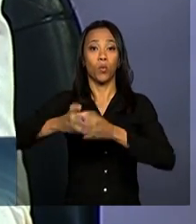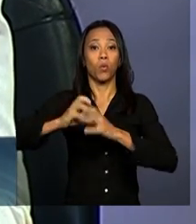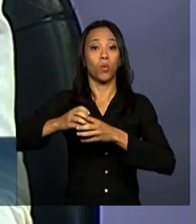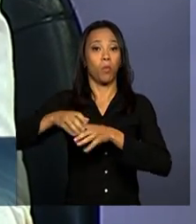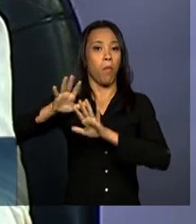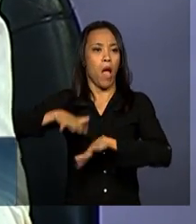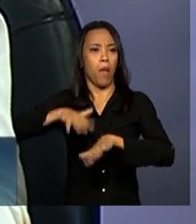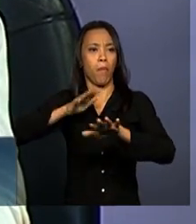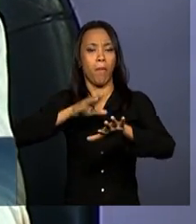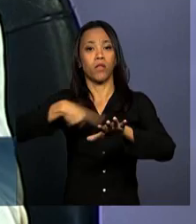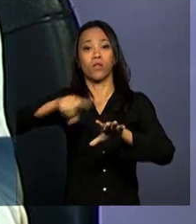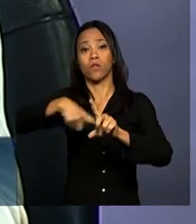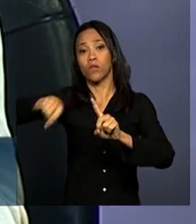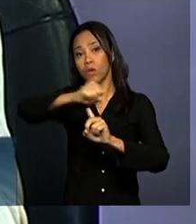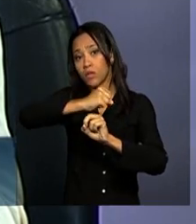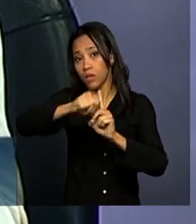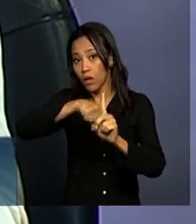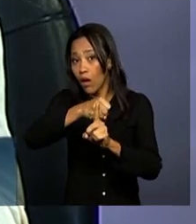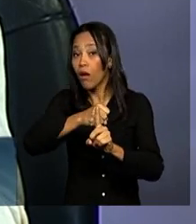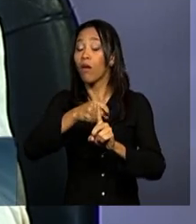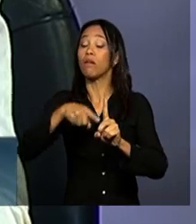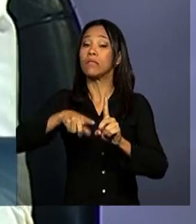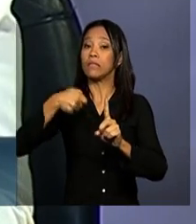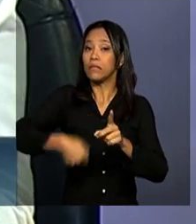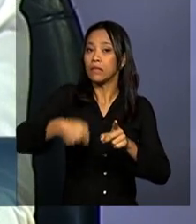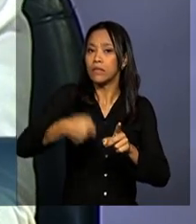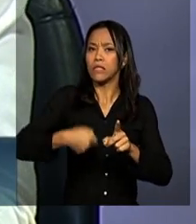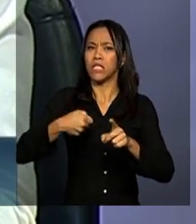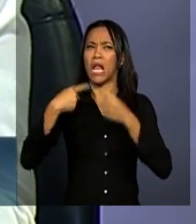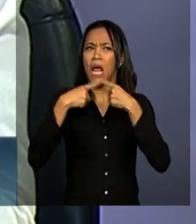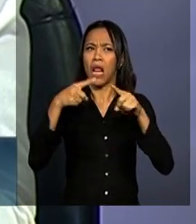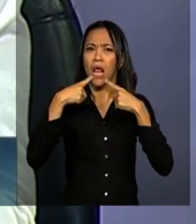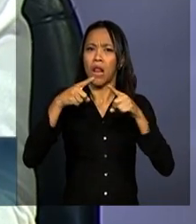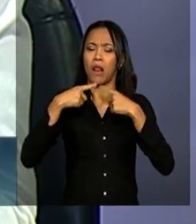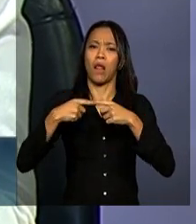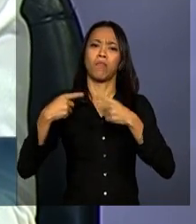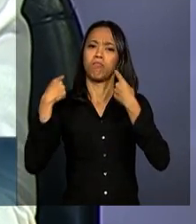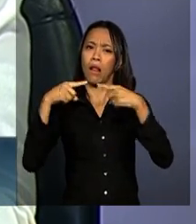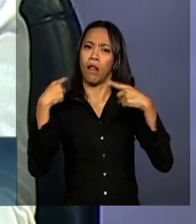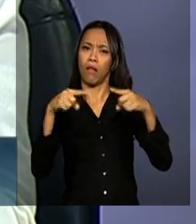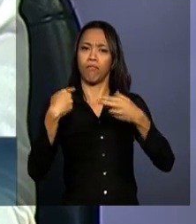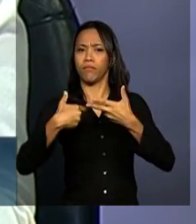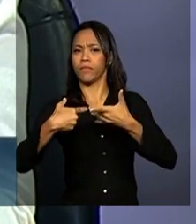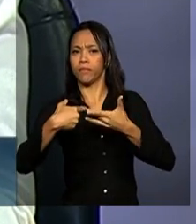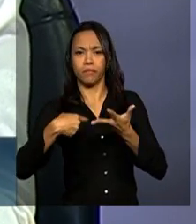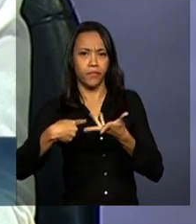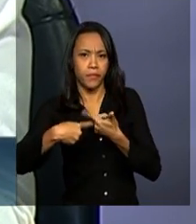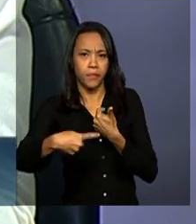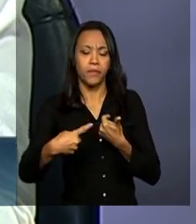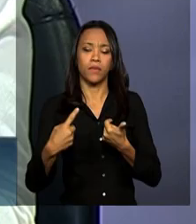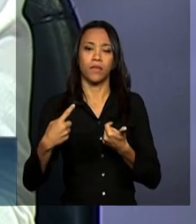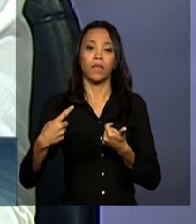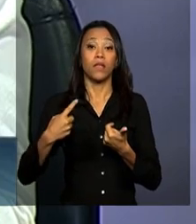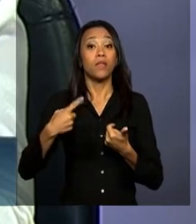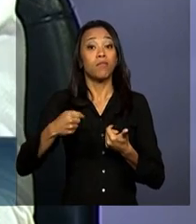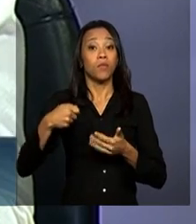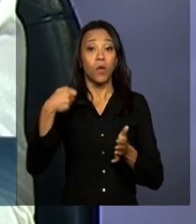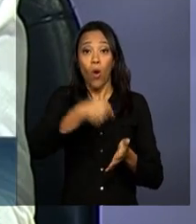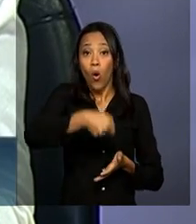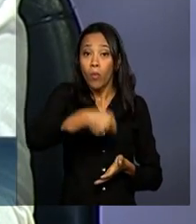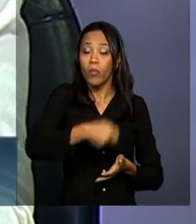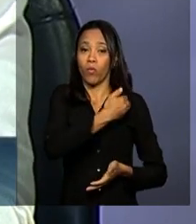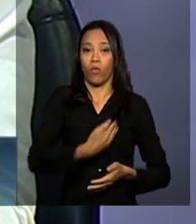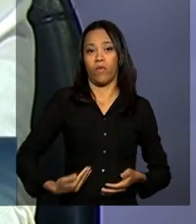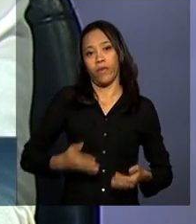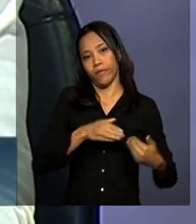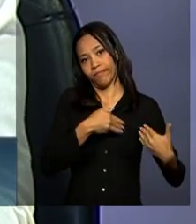social legitimamente, né, exige, reivindica, com as ações que o governo obrigatoriamente